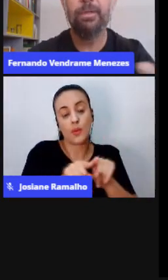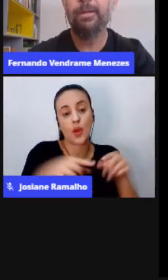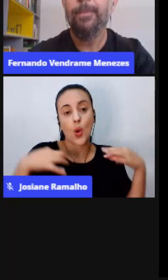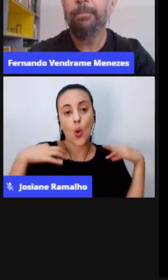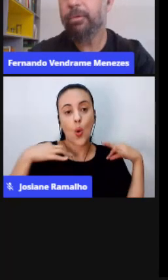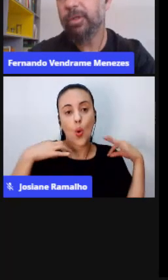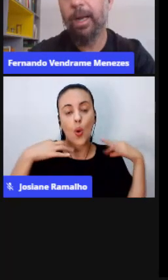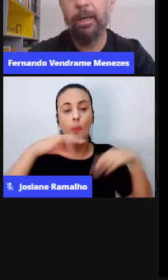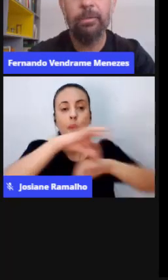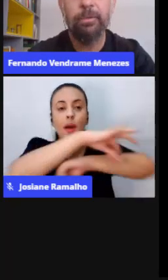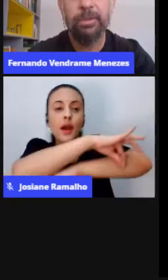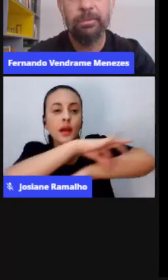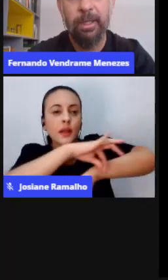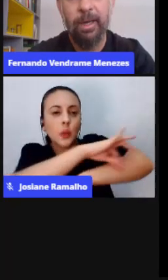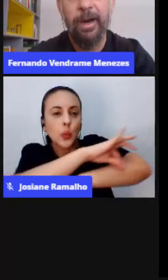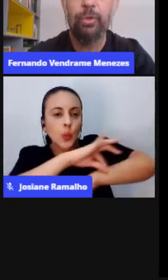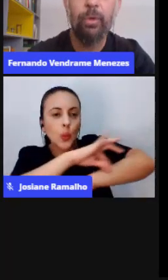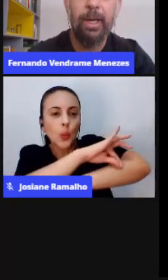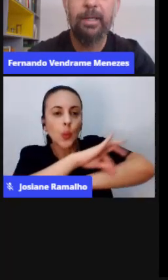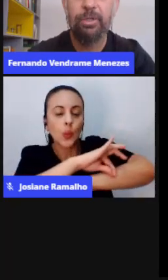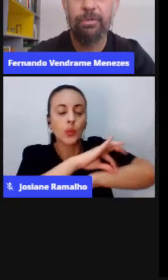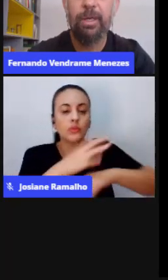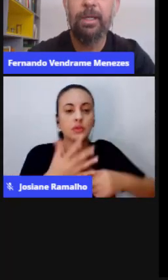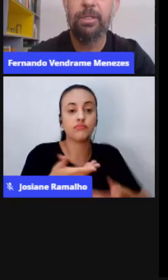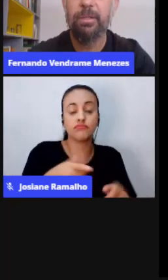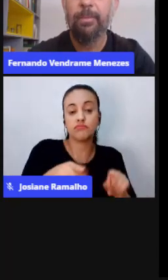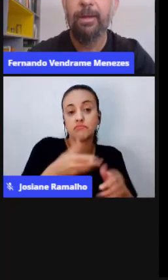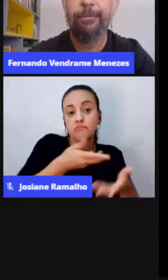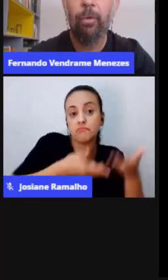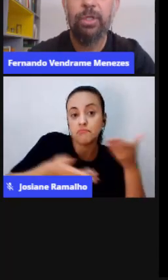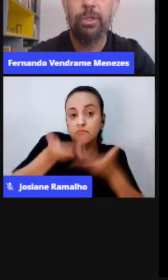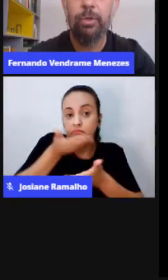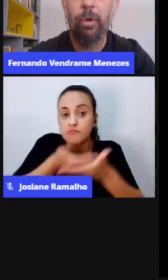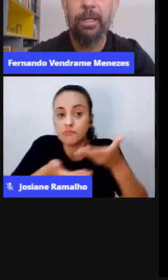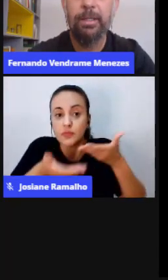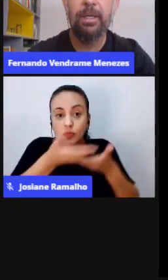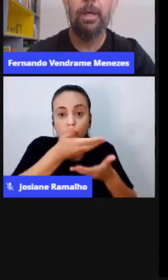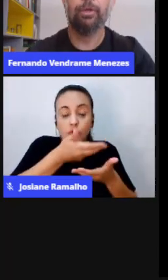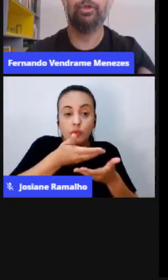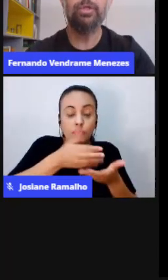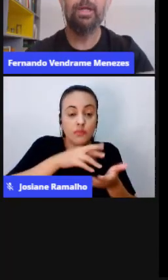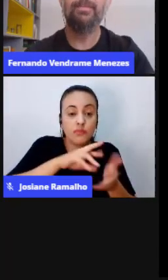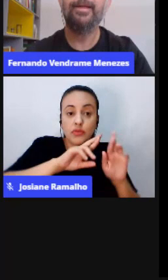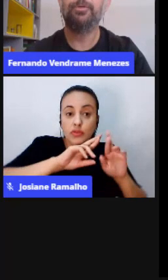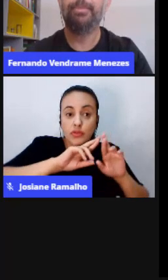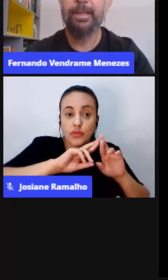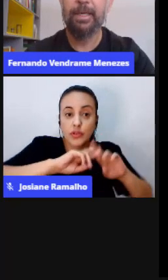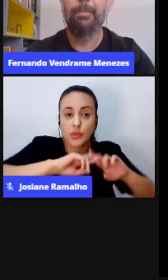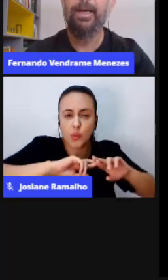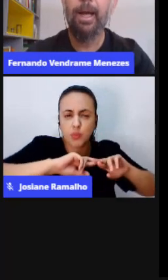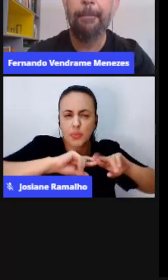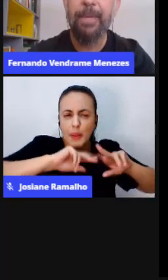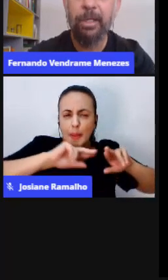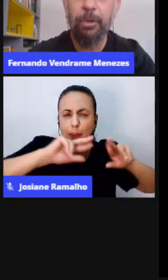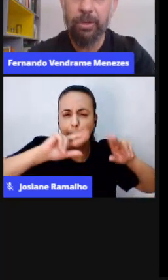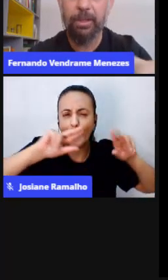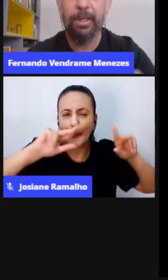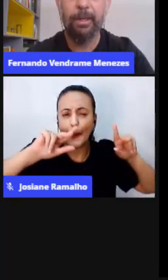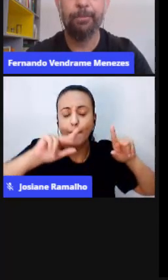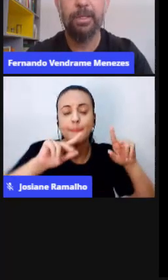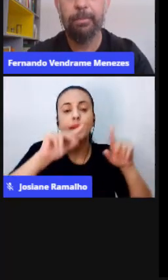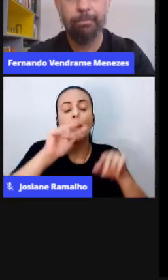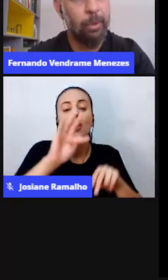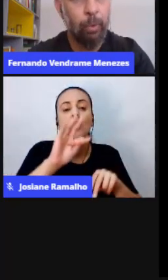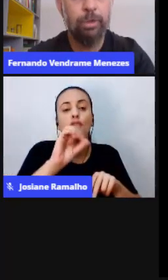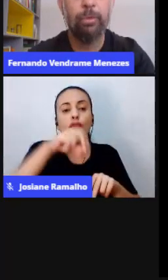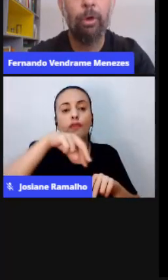arquitetura, enfim, buscar articular as diferentes fontes históricas justamente para trabalhar aquilo que